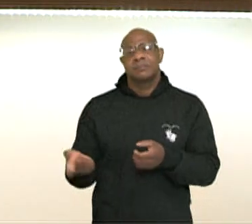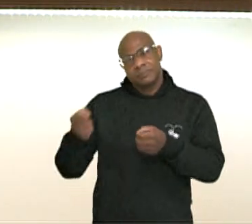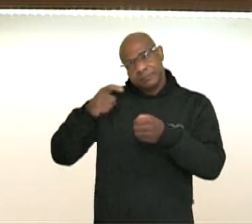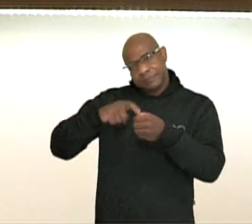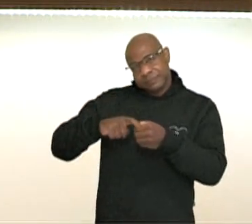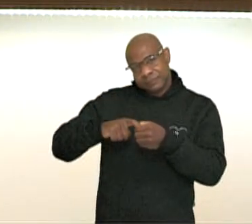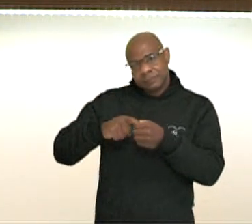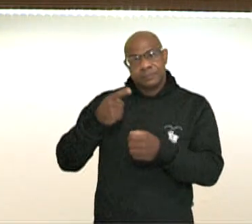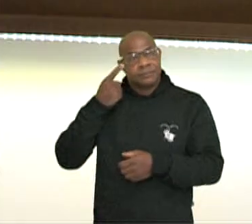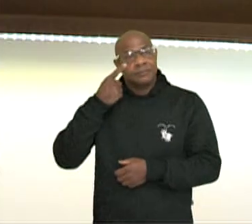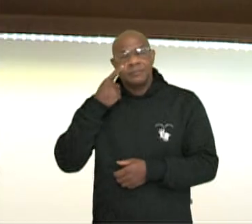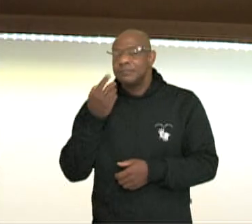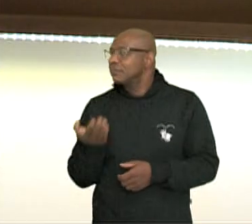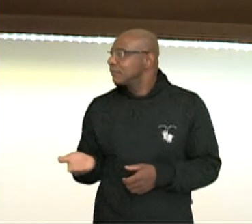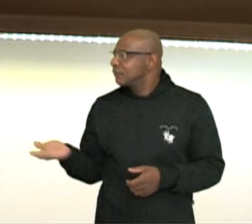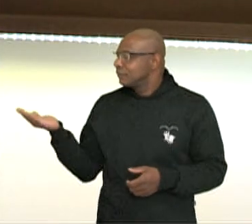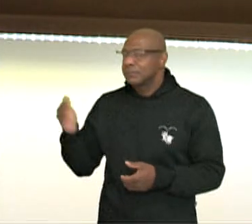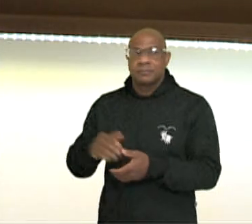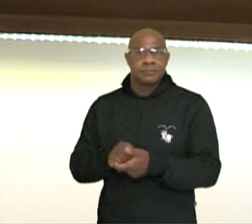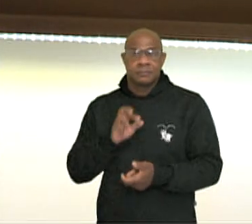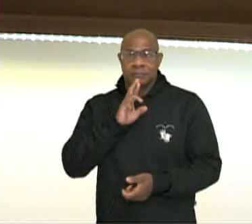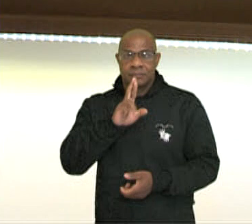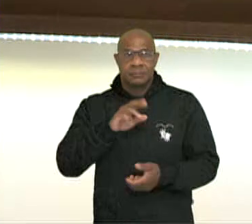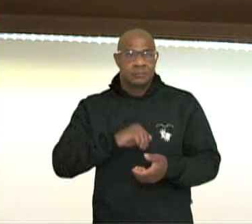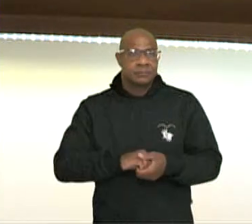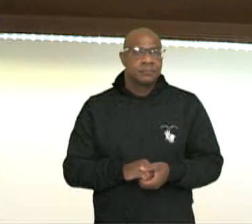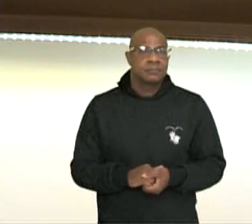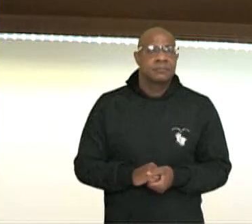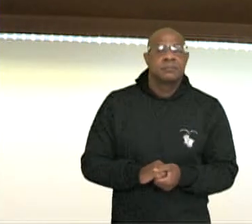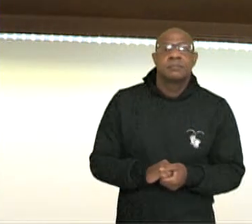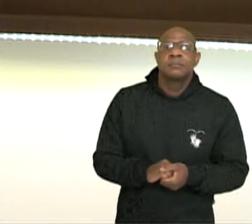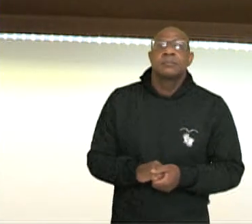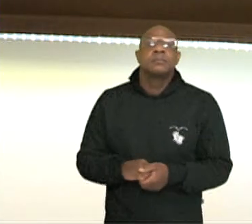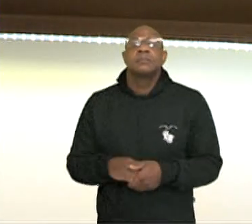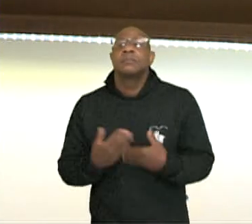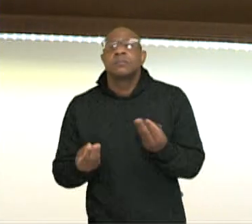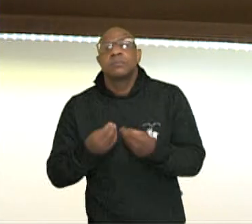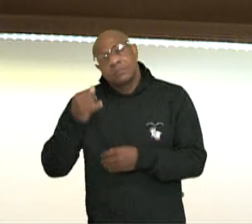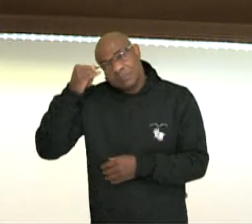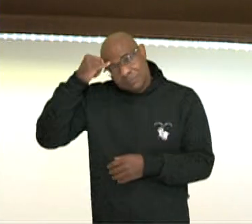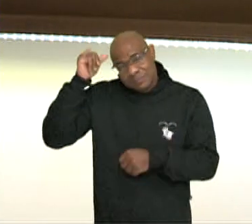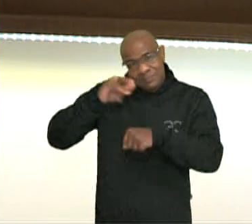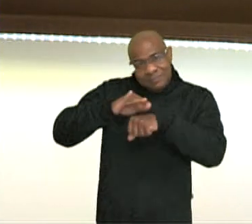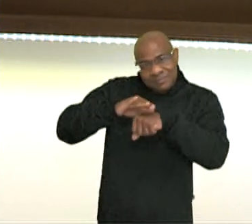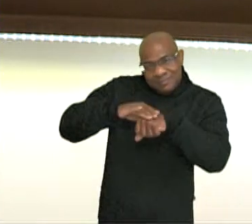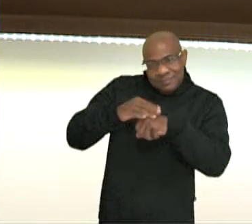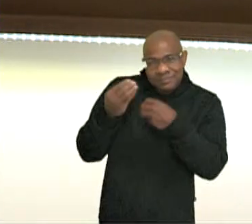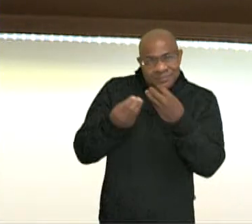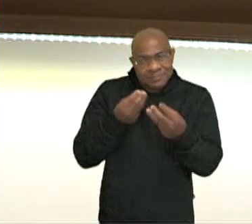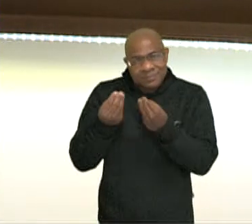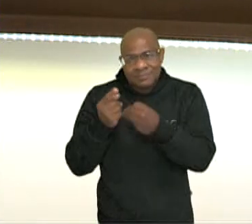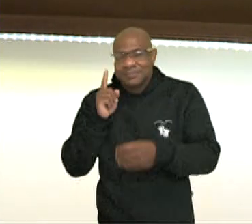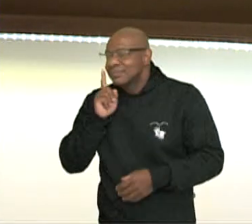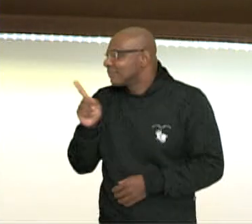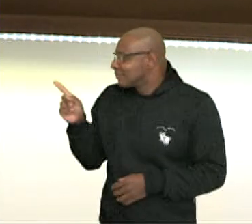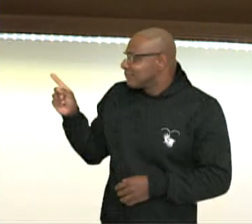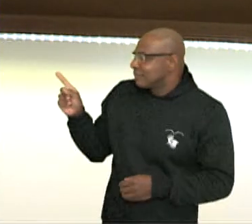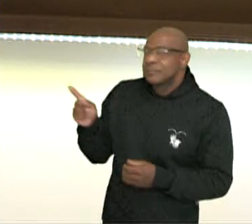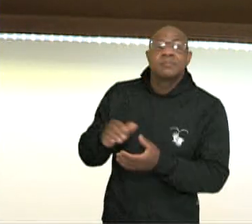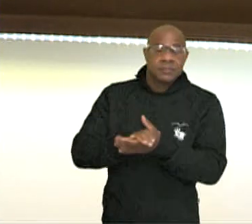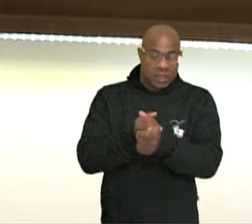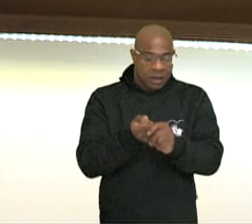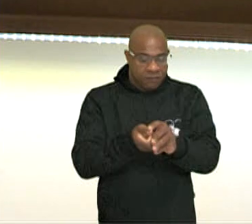Voltei, venha comigo conferir a resposta então. Quais são os hábitos de higiene para prevenir, né, a ancilostomíase? Lavar